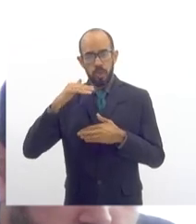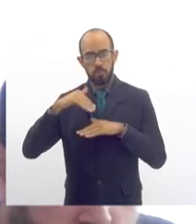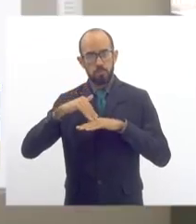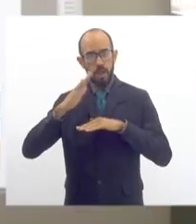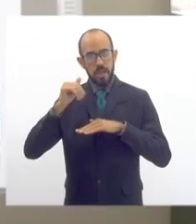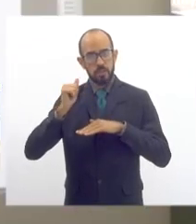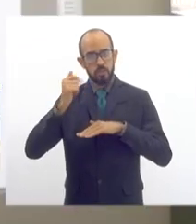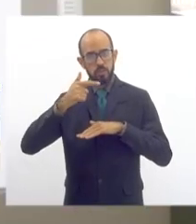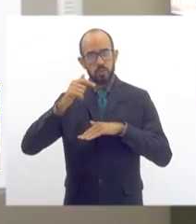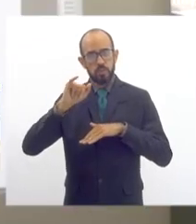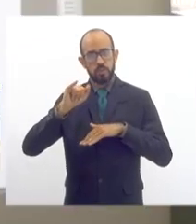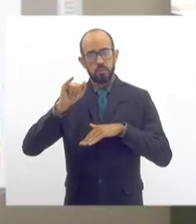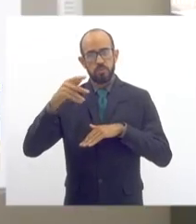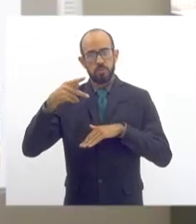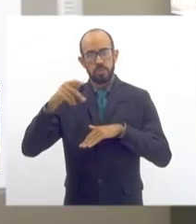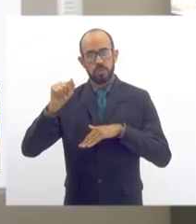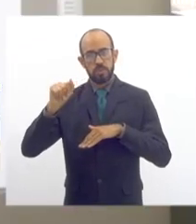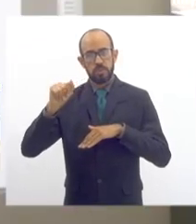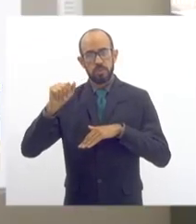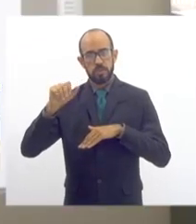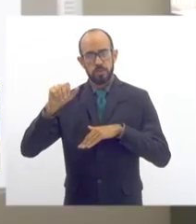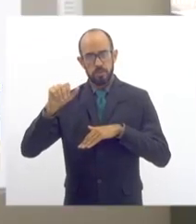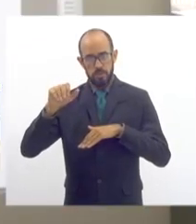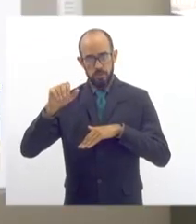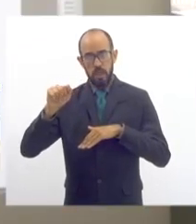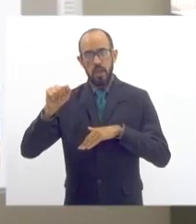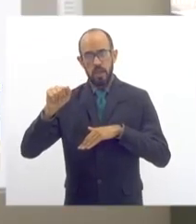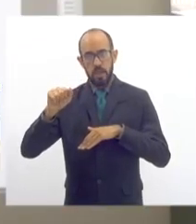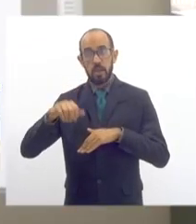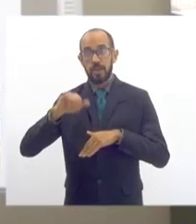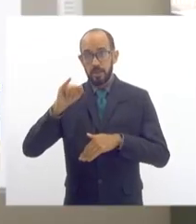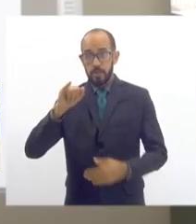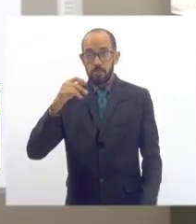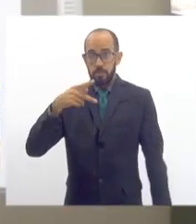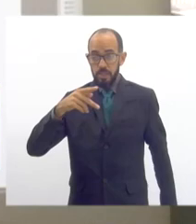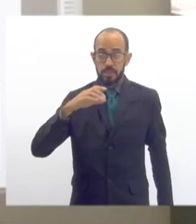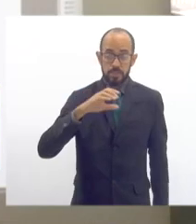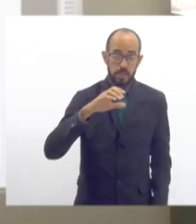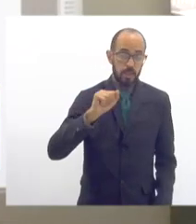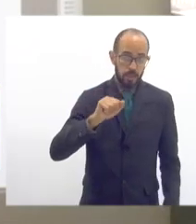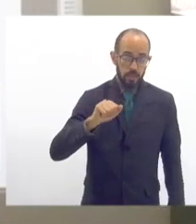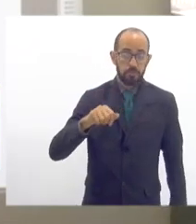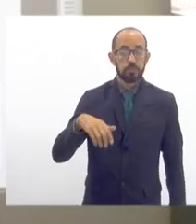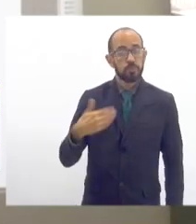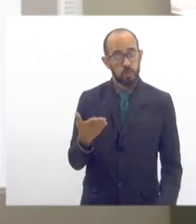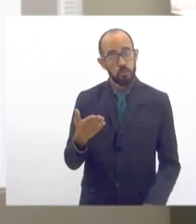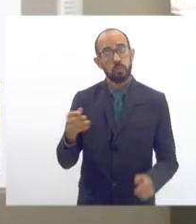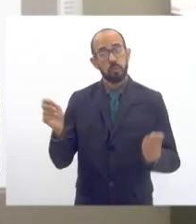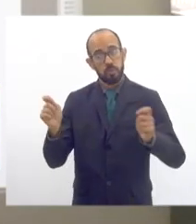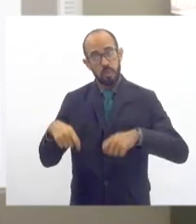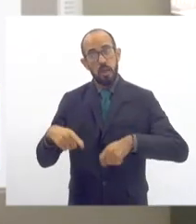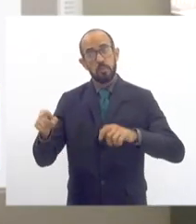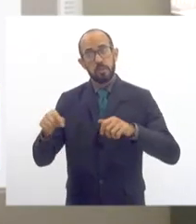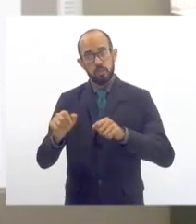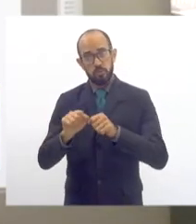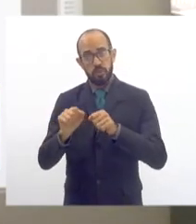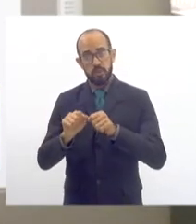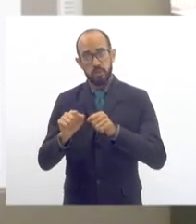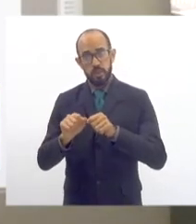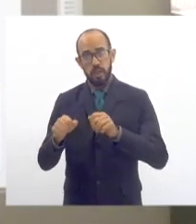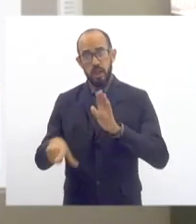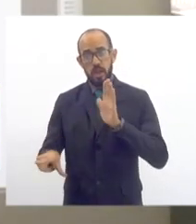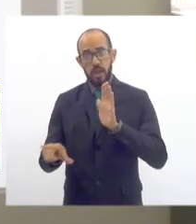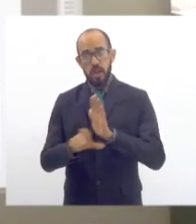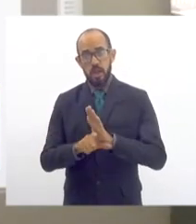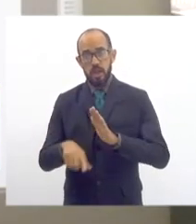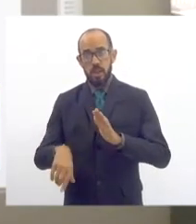IPCA, então a gente consegue tratar isso de uma forma tranquila. A lei estadual que extinguiu a taxa de emissão